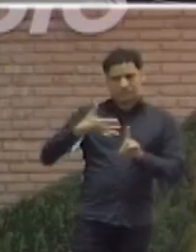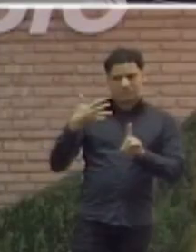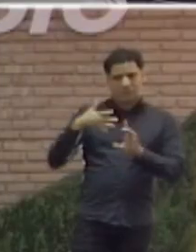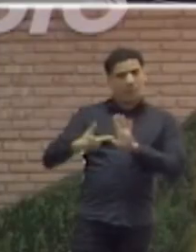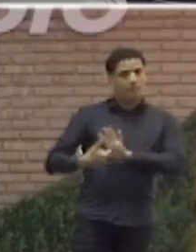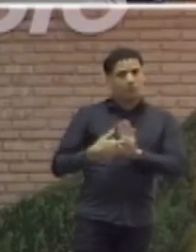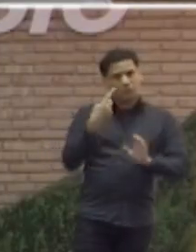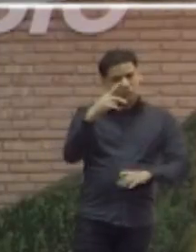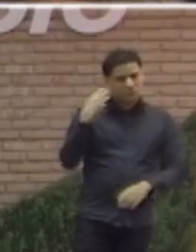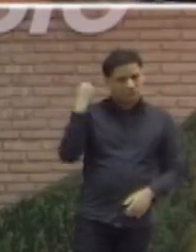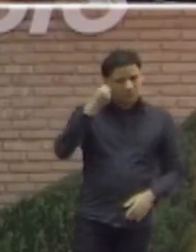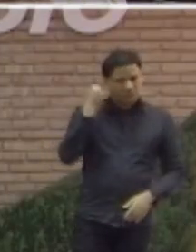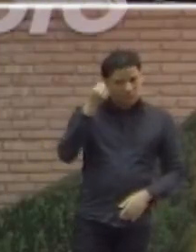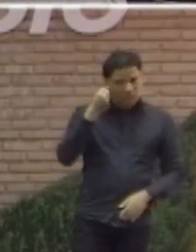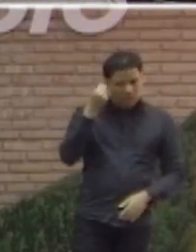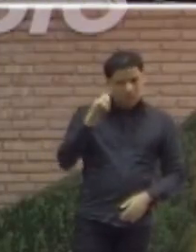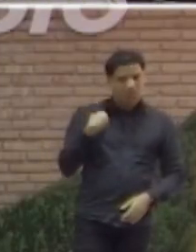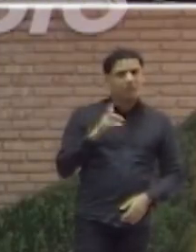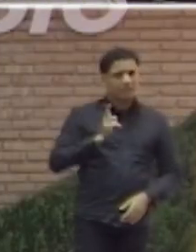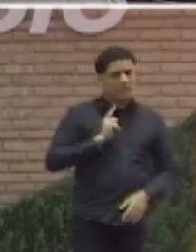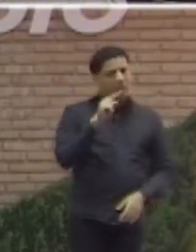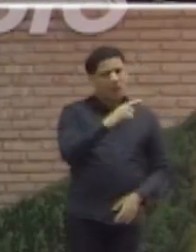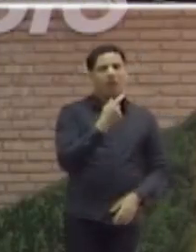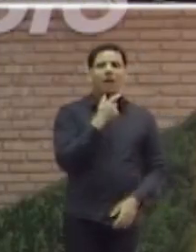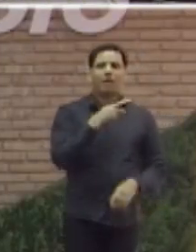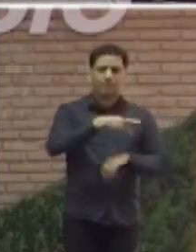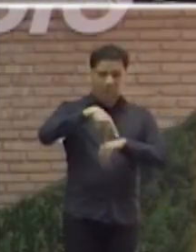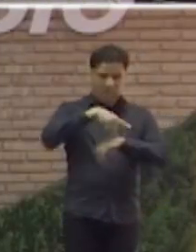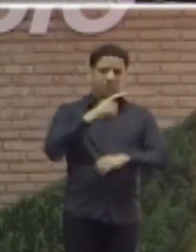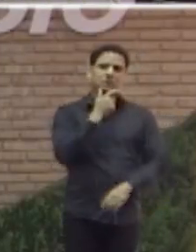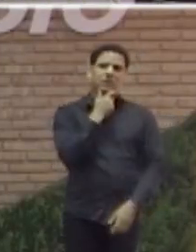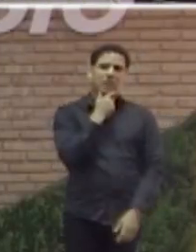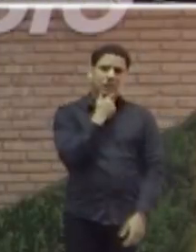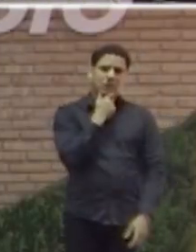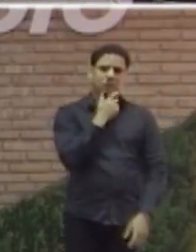mostrar a experiência que ela está tendo na Grã-Bretanha.